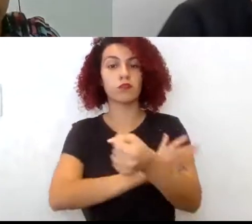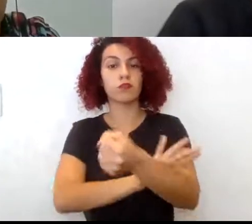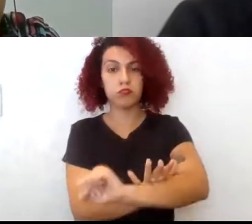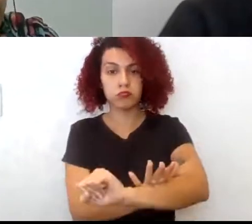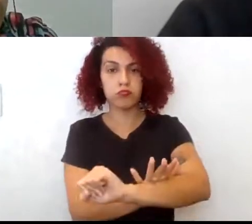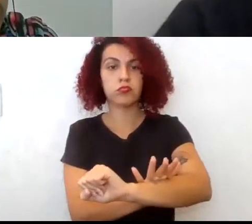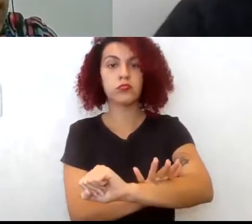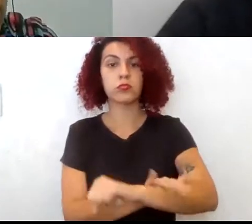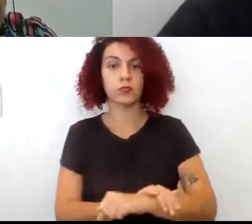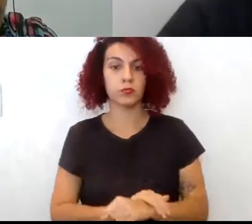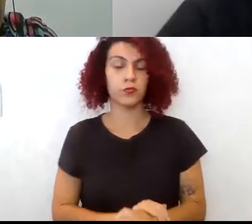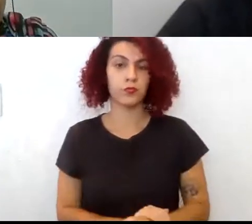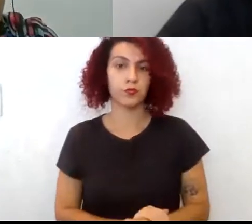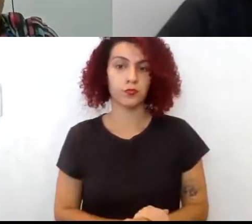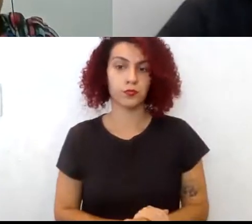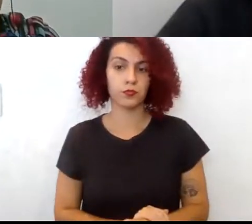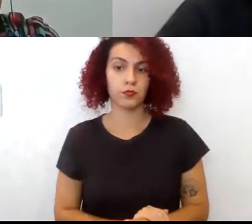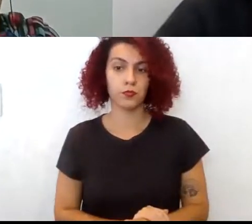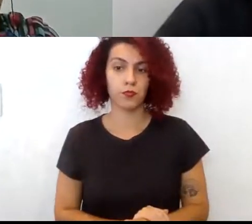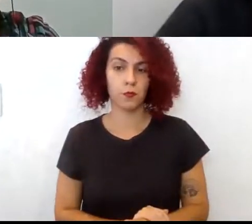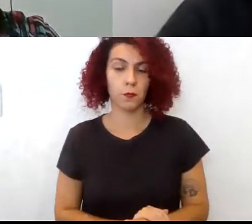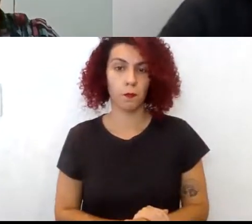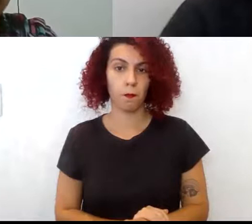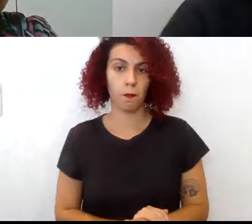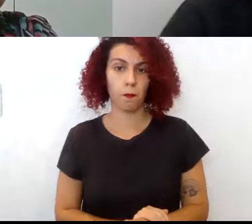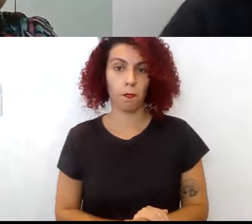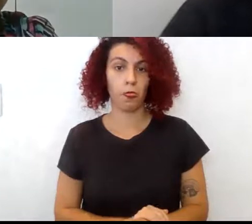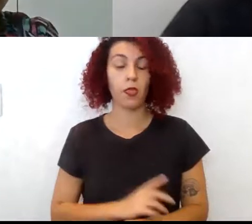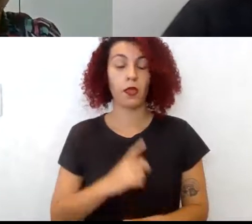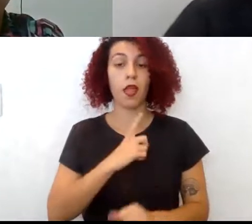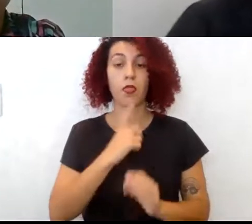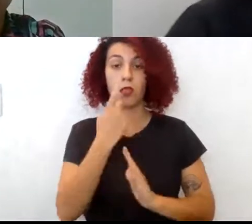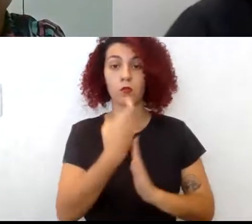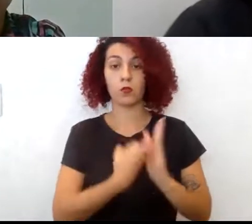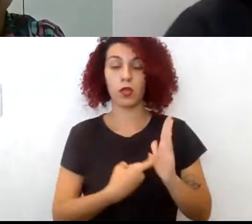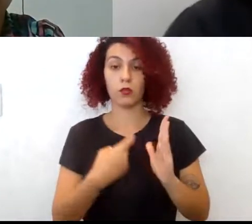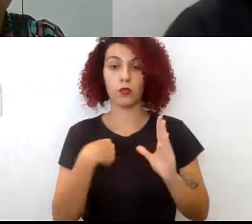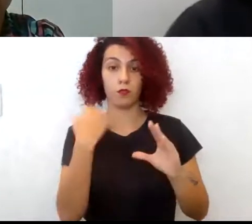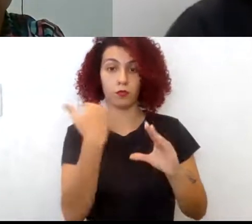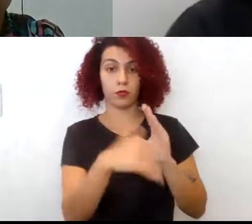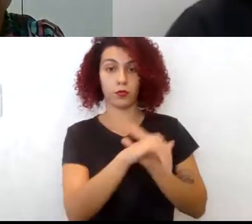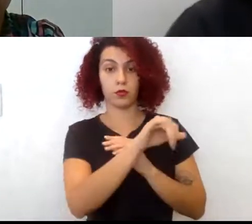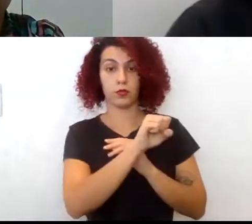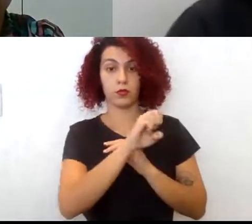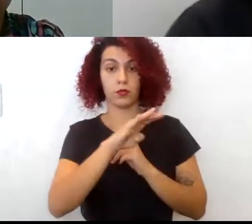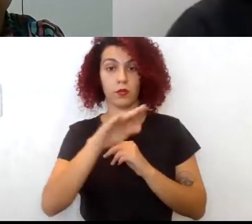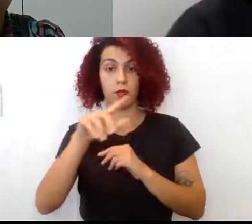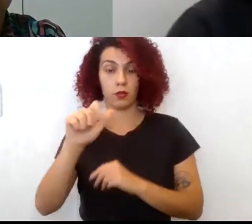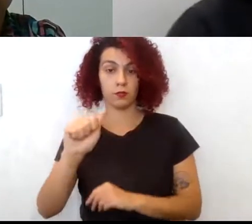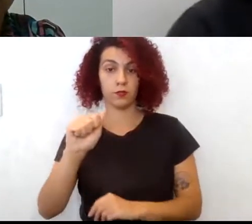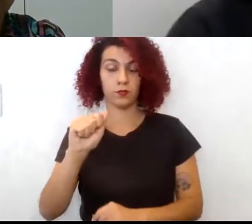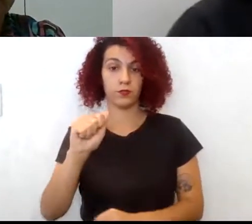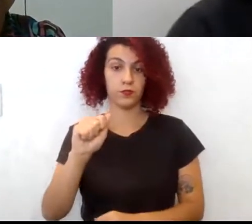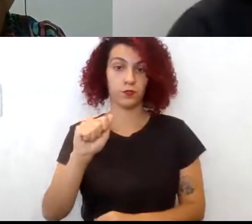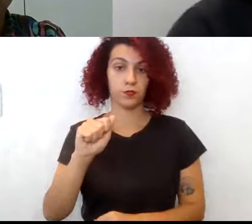são as Universidades que tem produzido e tem publicado E aí ela tem esse texto a bela aqui não foi Bruna para você ainda